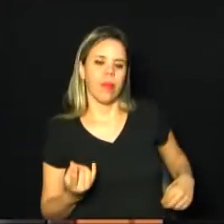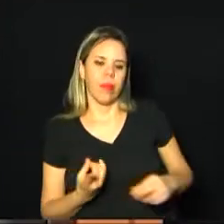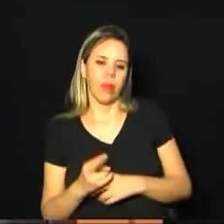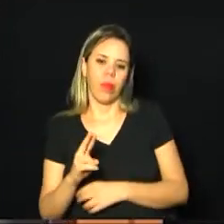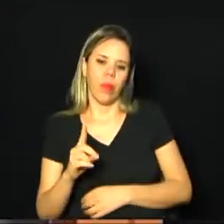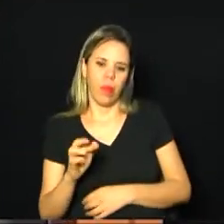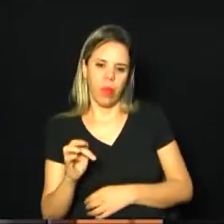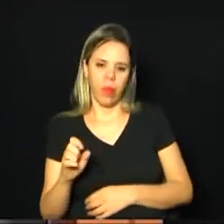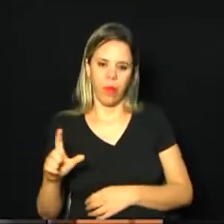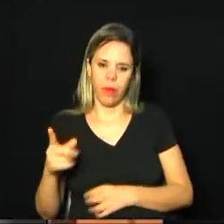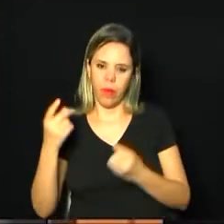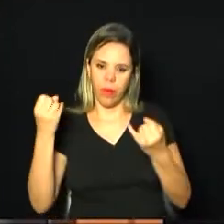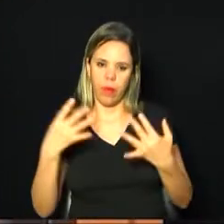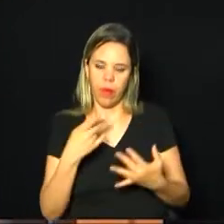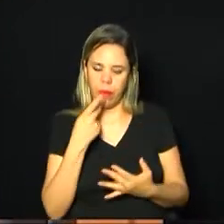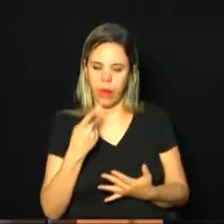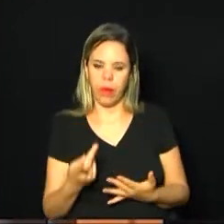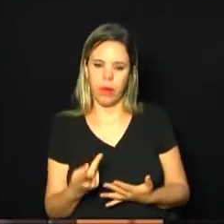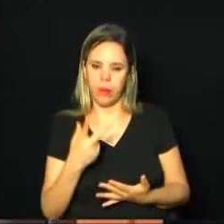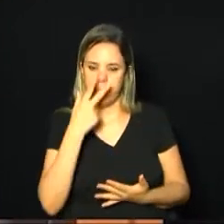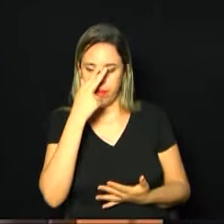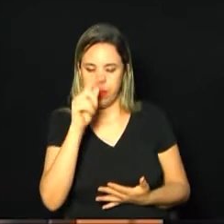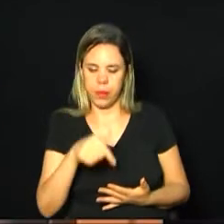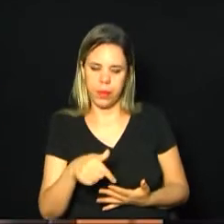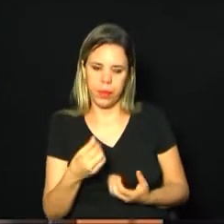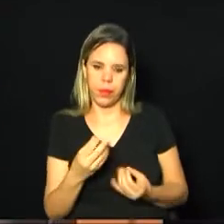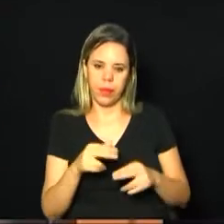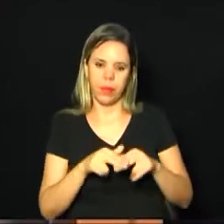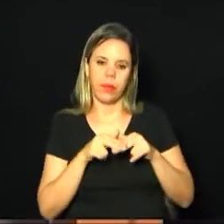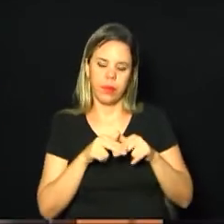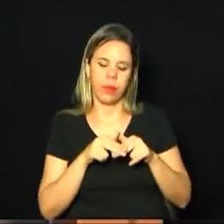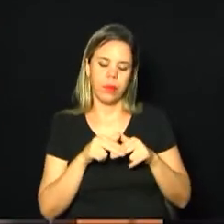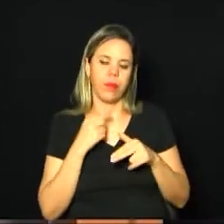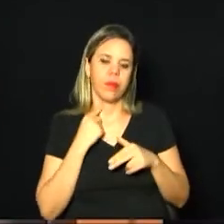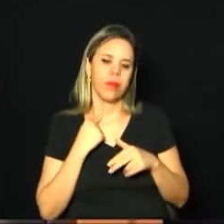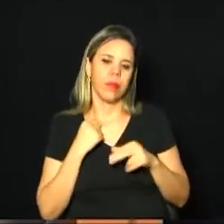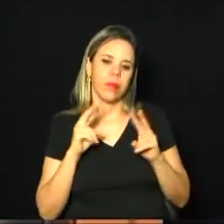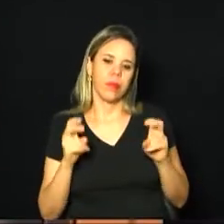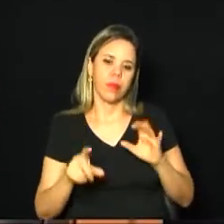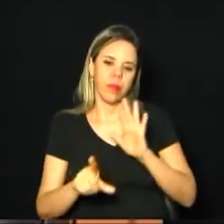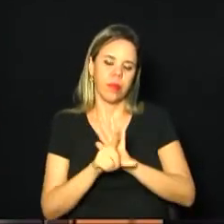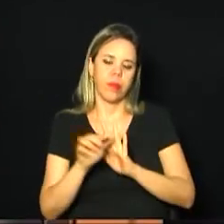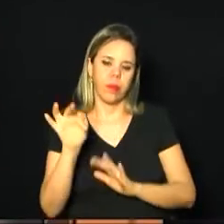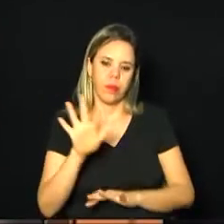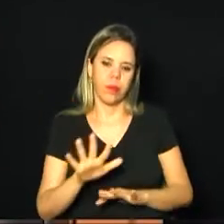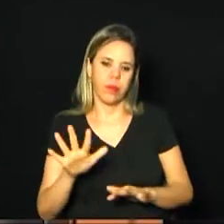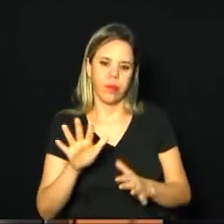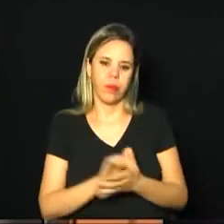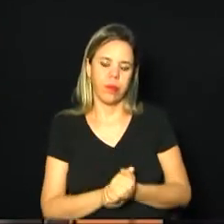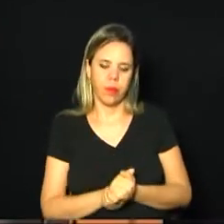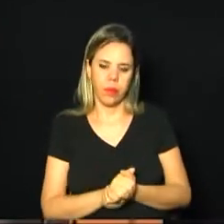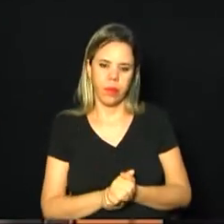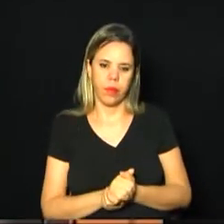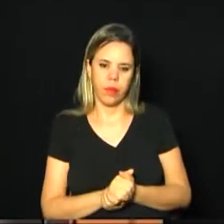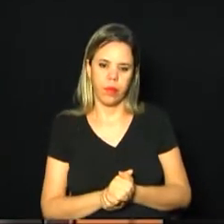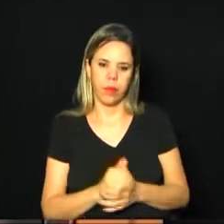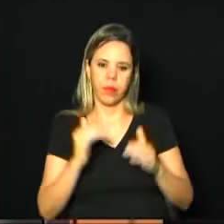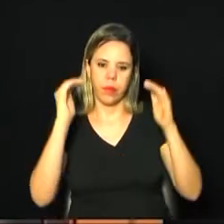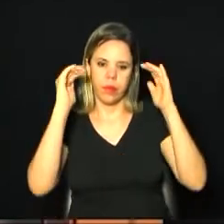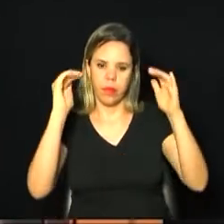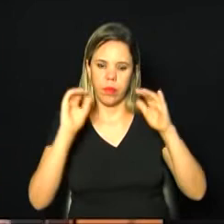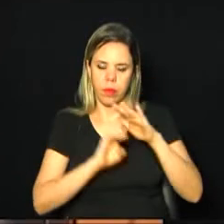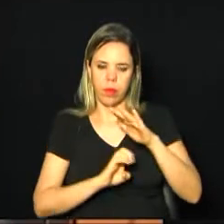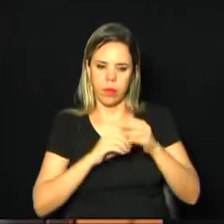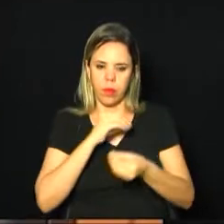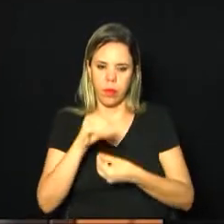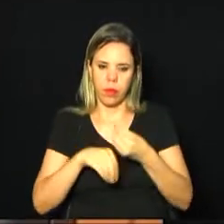dupla-face eu pudesse publicar essa questão parece ser em função de da questão da lei federal numa ser autarquia outra